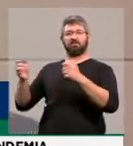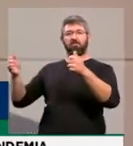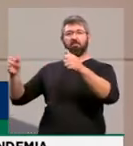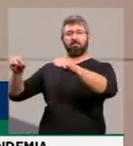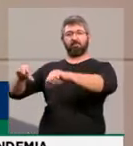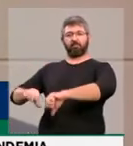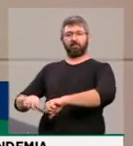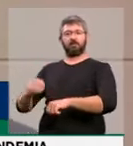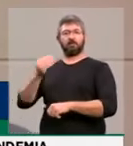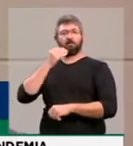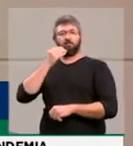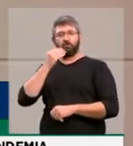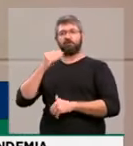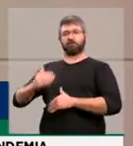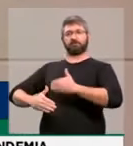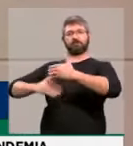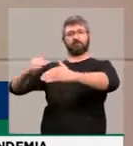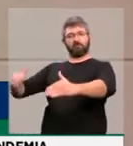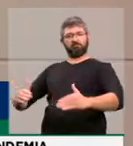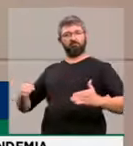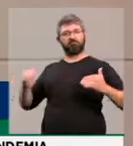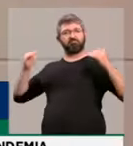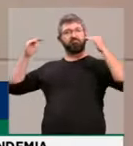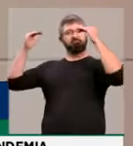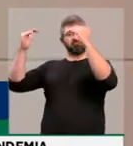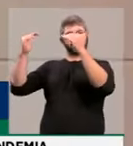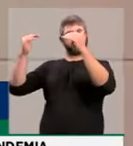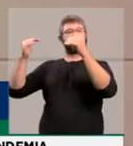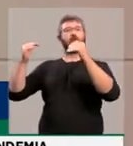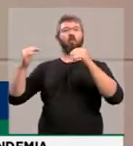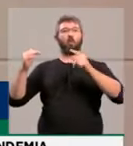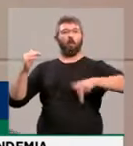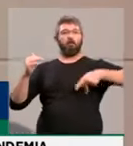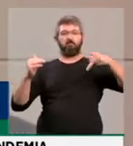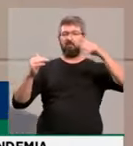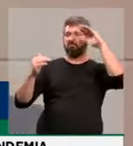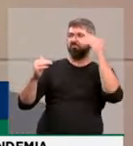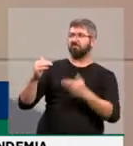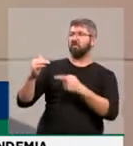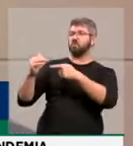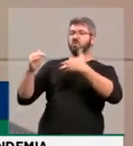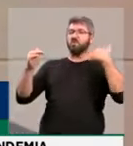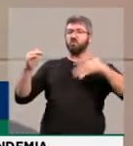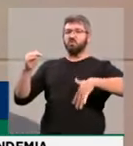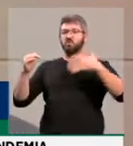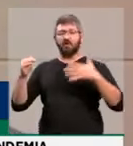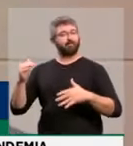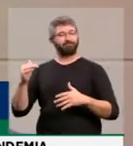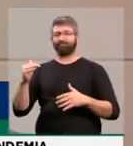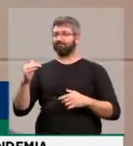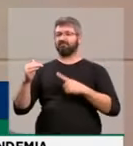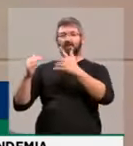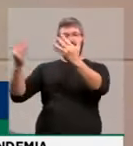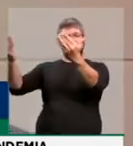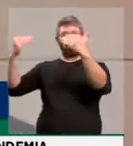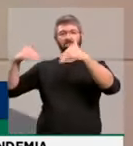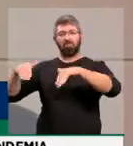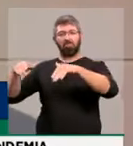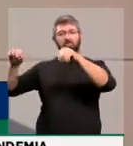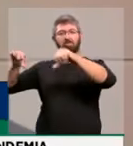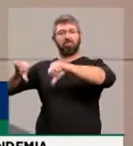que cresceu para exercer o cargo que o povo brasileiro lhe confiou. É alguém que reduziu a cadeira da